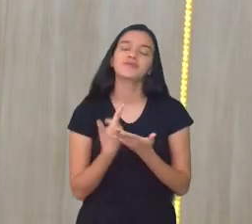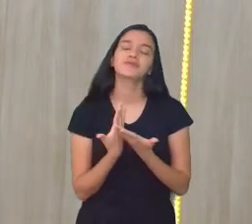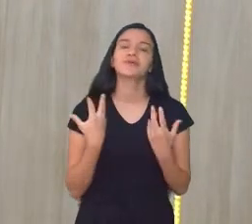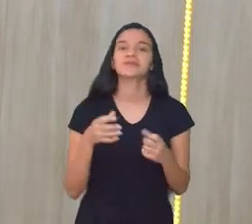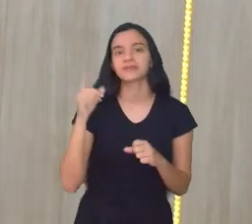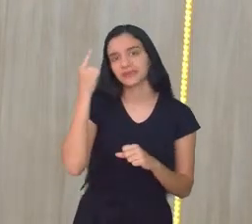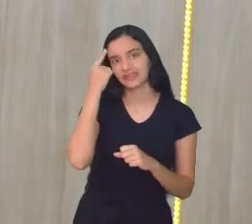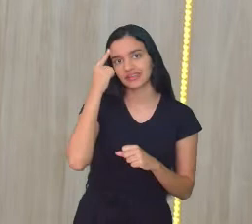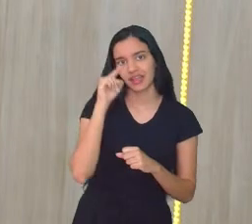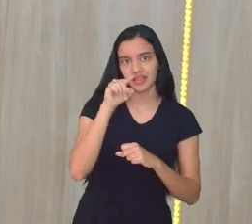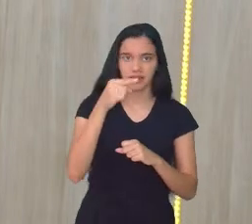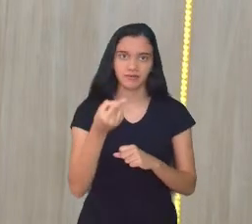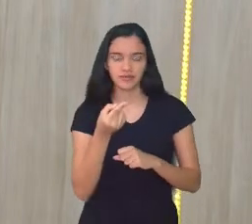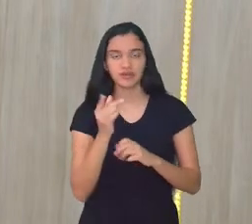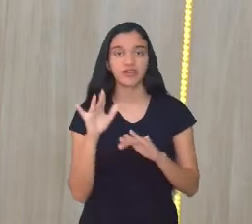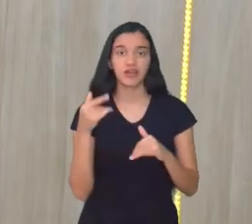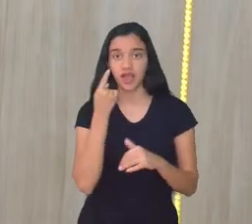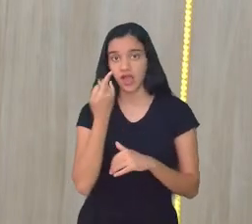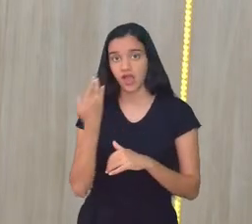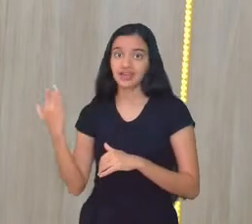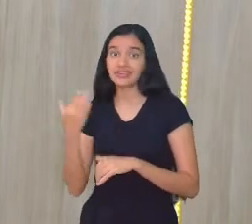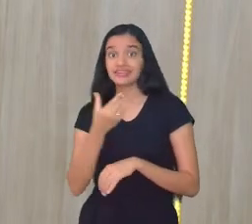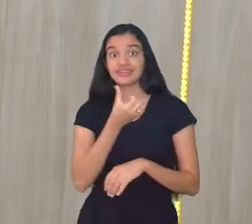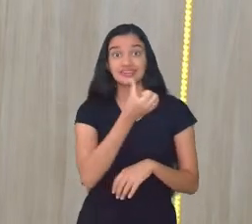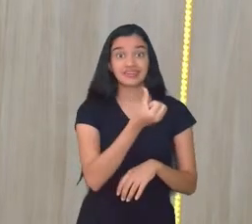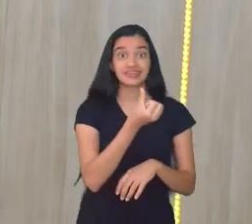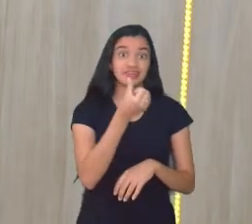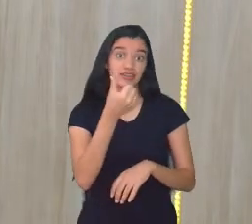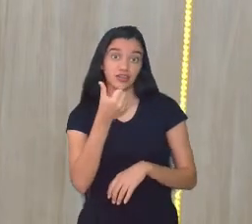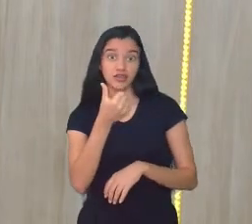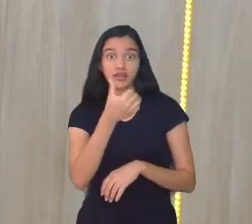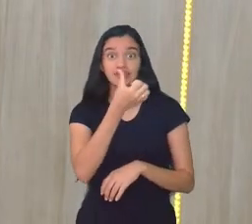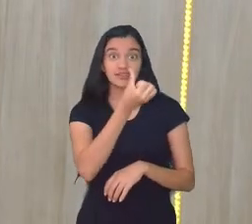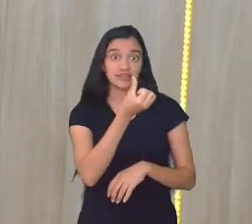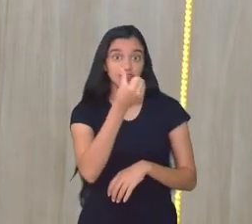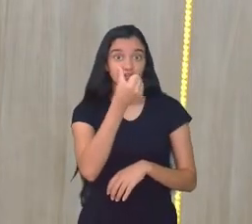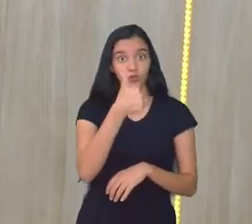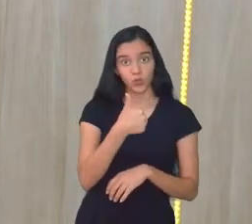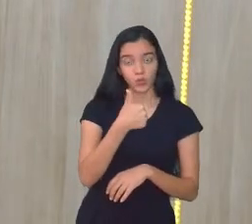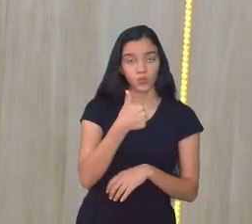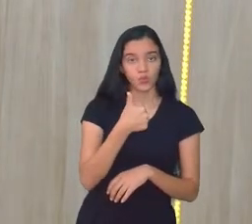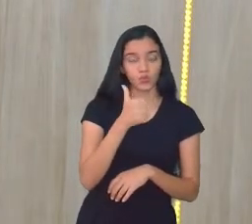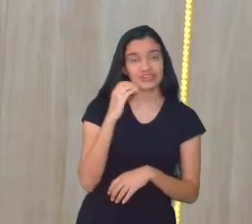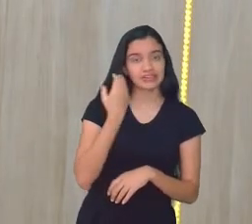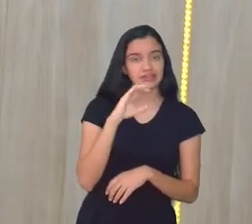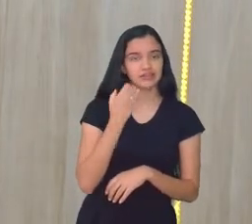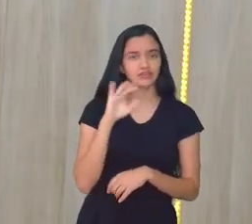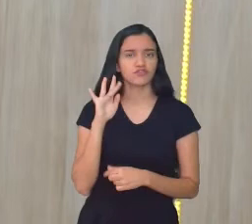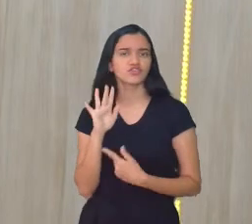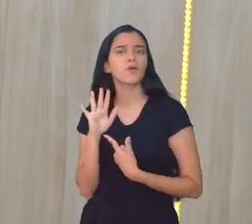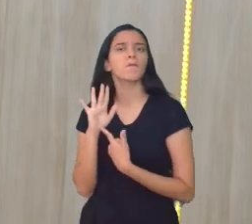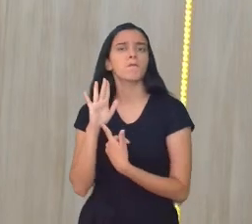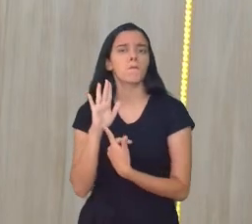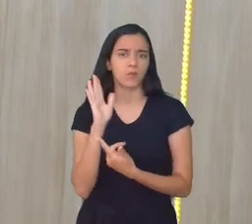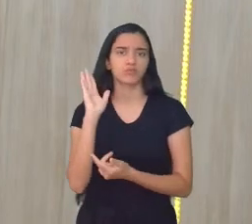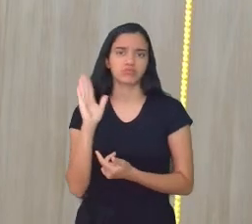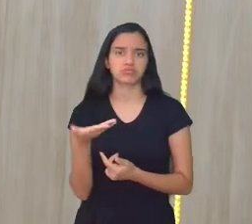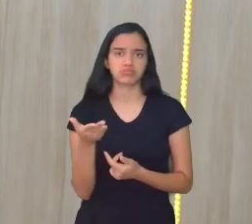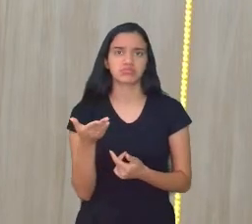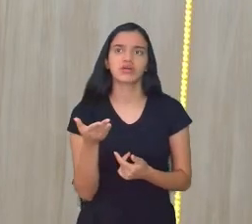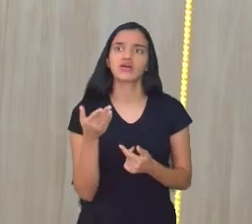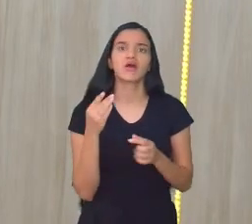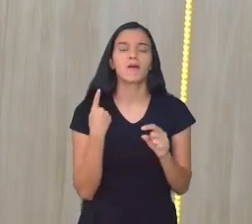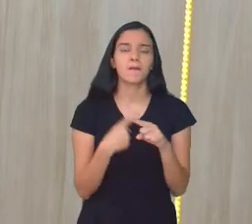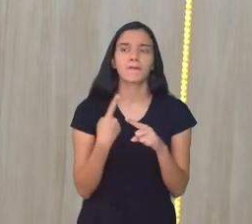na vírgula. Aqui é 61 centavos. A gente já mostrou. Por que que eu chamo